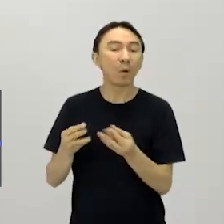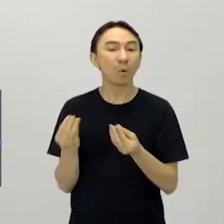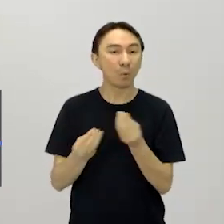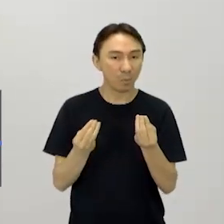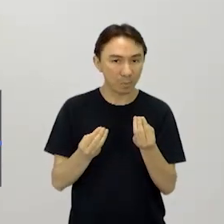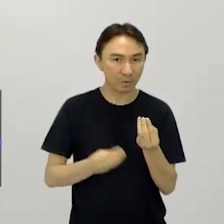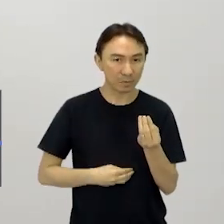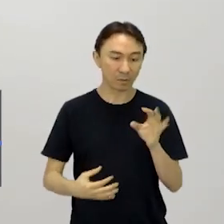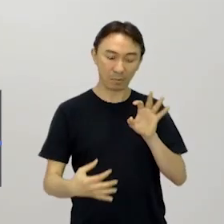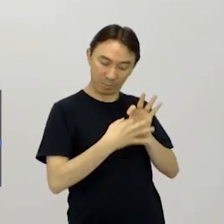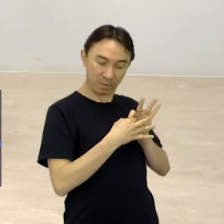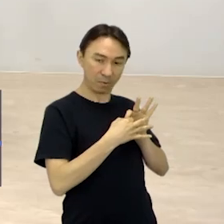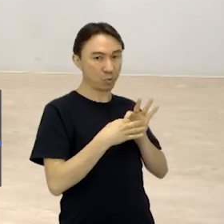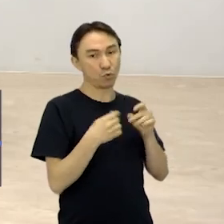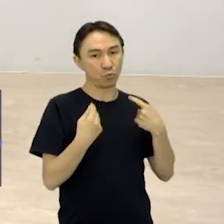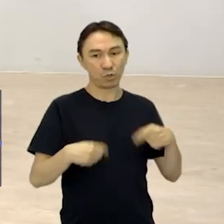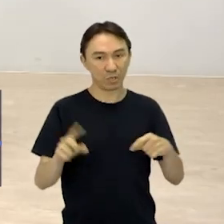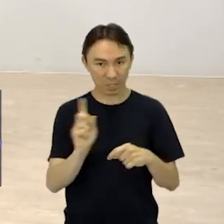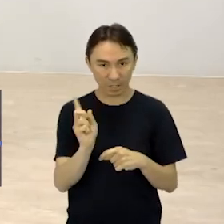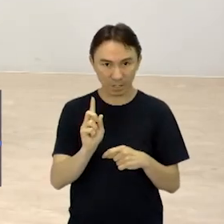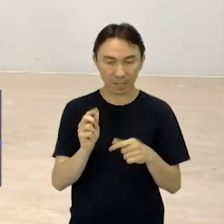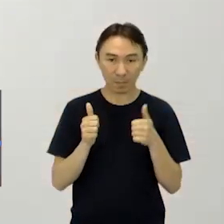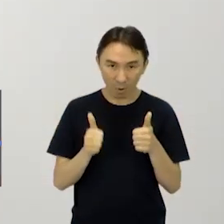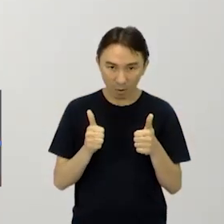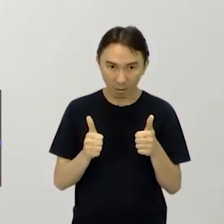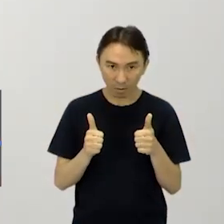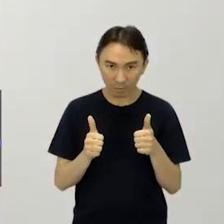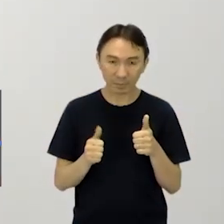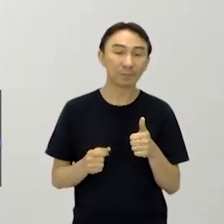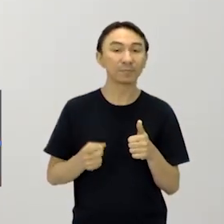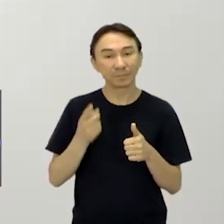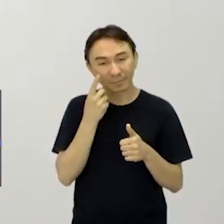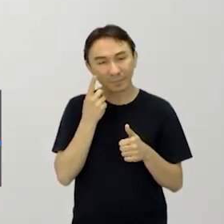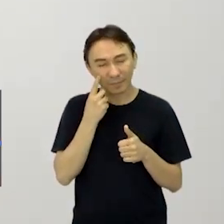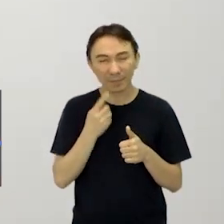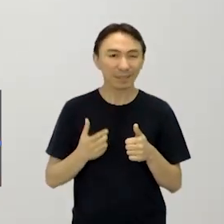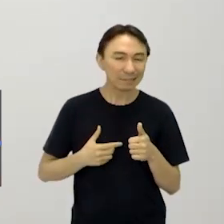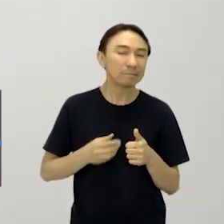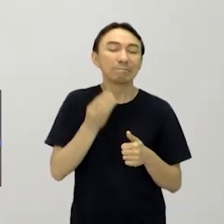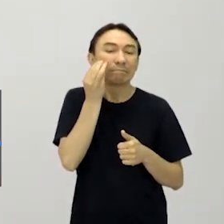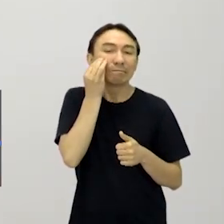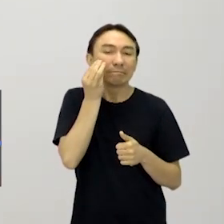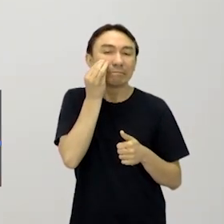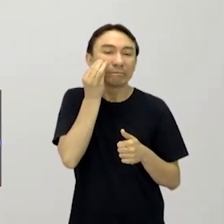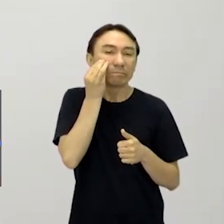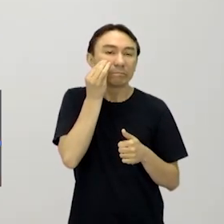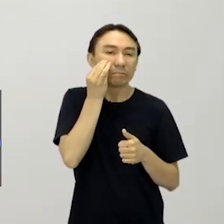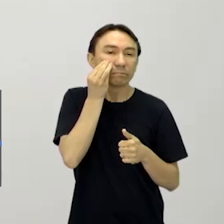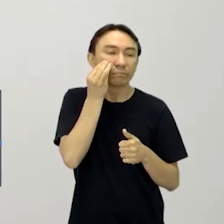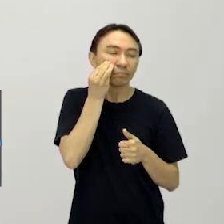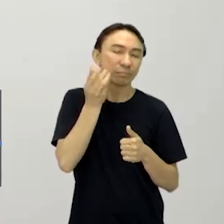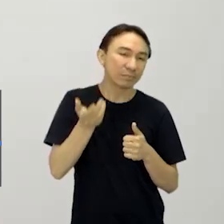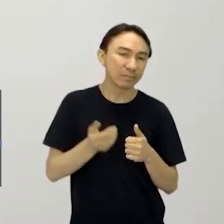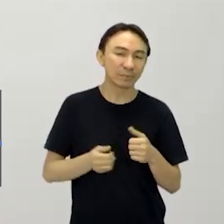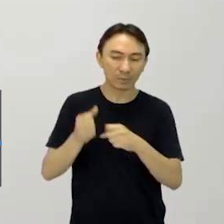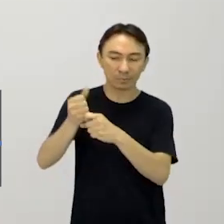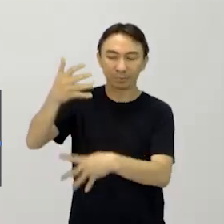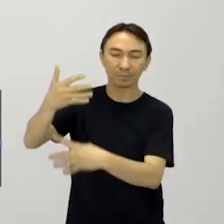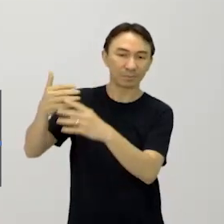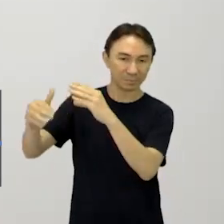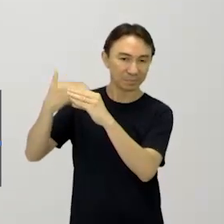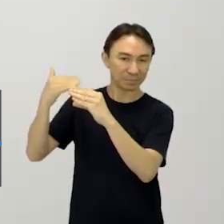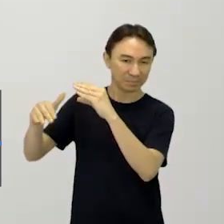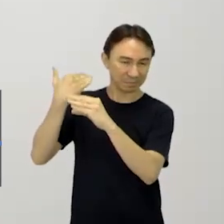ninguém anteriormente. Só da posição. Só da posição, tá certo? Vamos tentar escrever aí coloca aí no chat pra gente